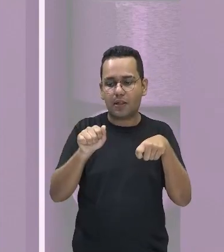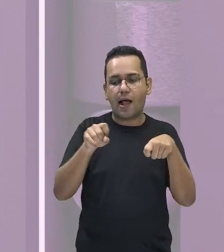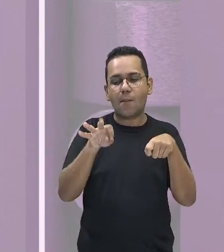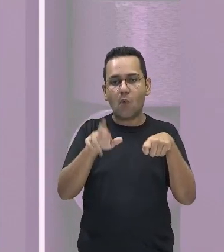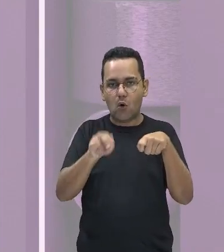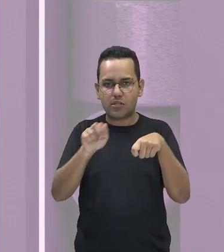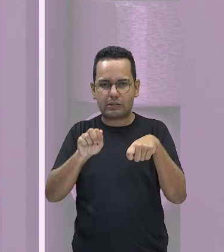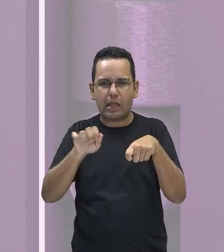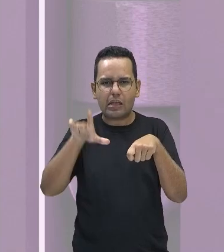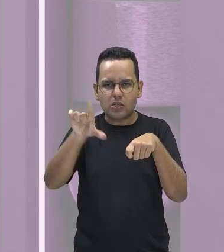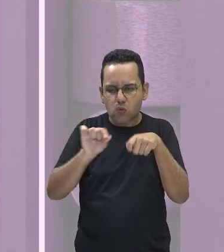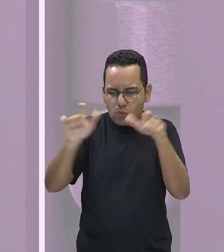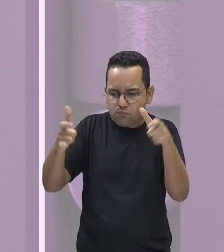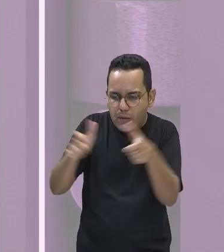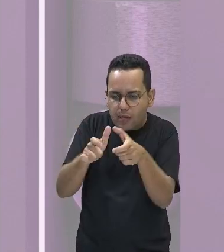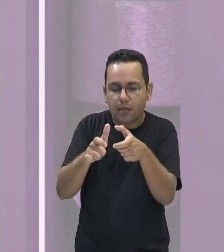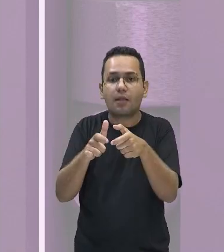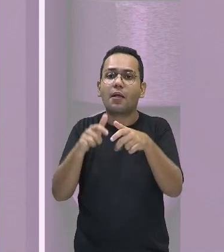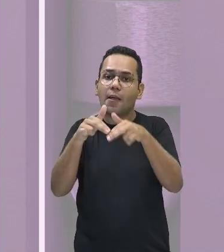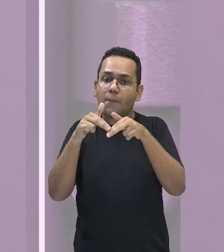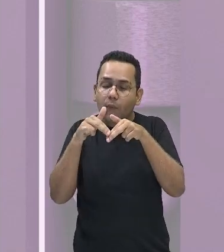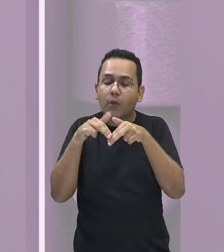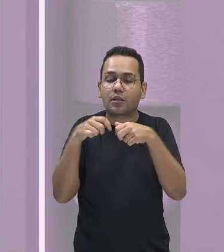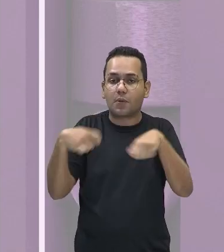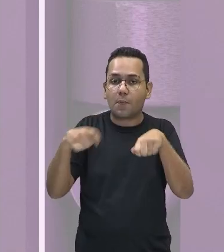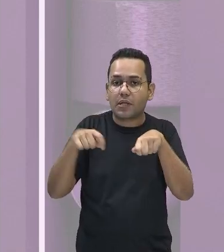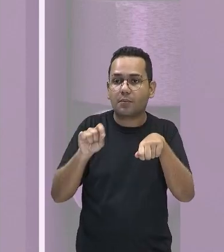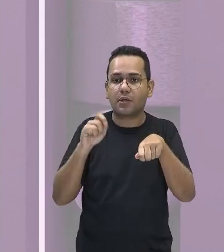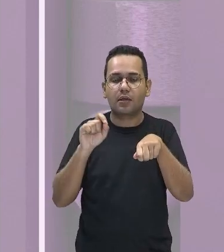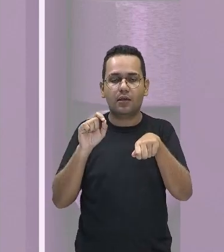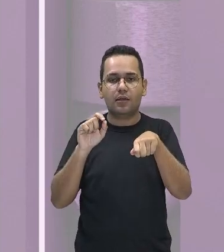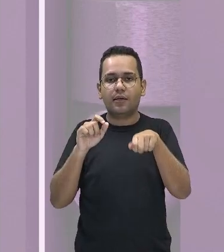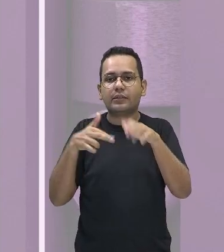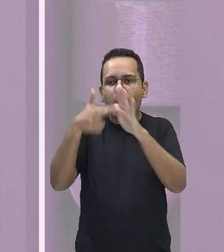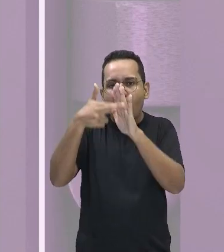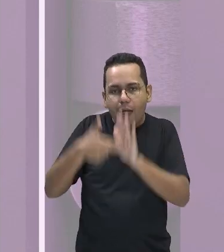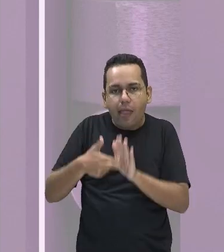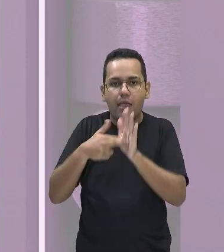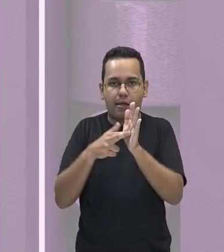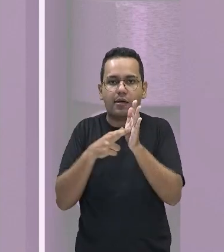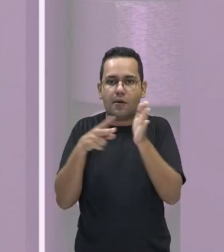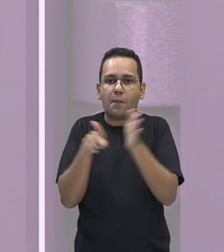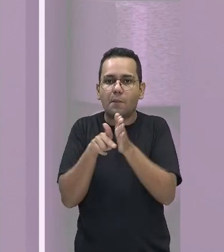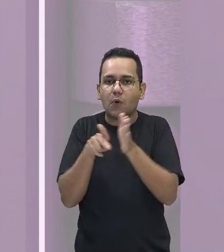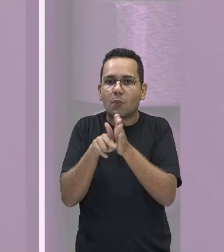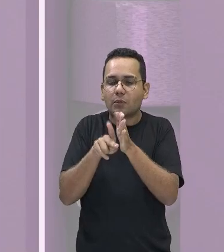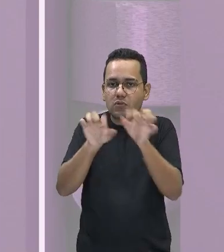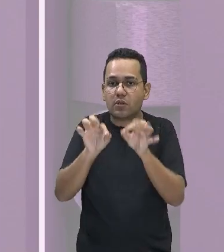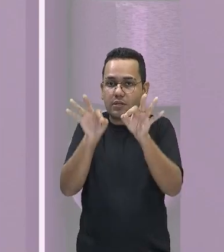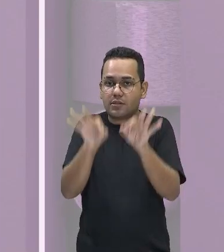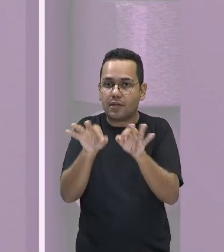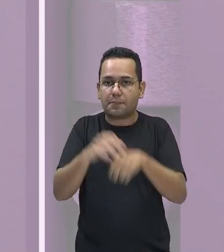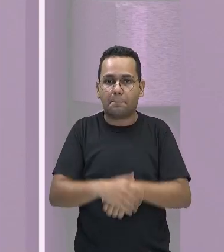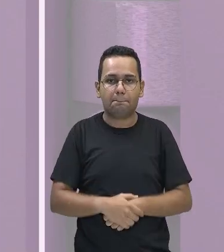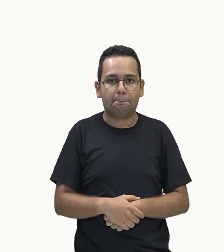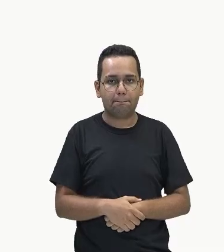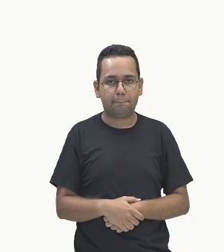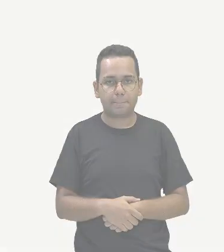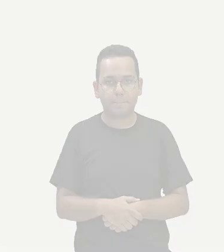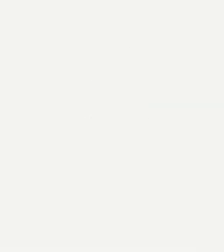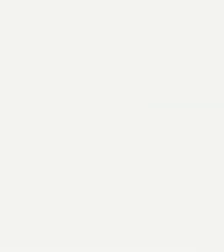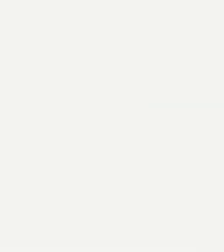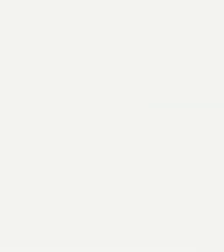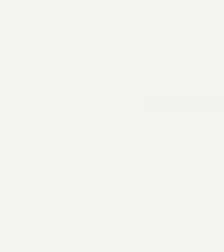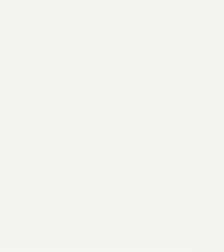tem algumas coisas que tem que ser levadas em consideração, tá bom? Para a seleção dessa amostra. Mas vamos lá, continue.